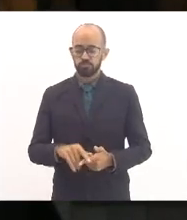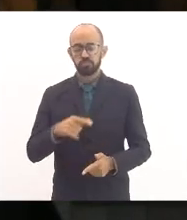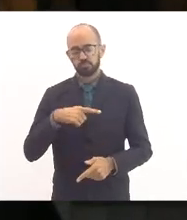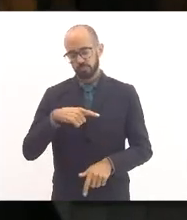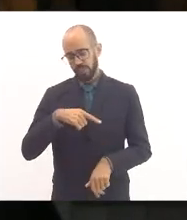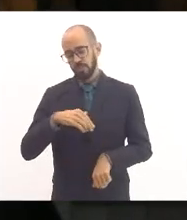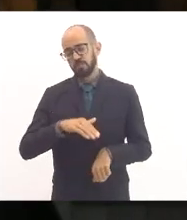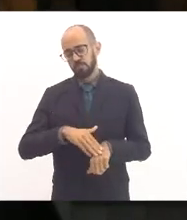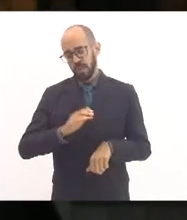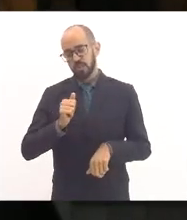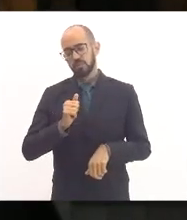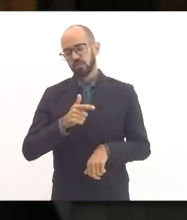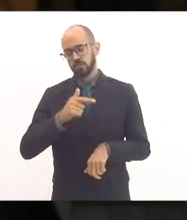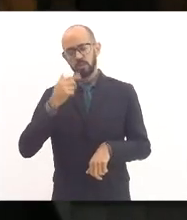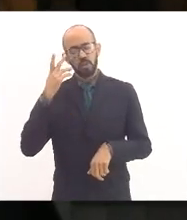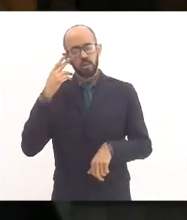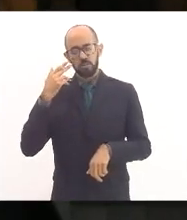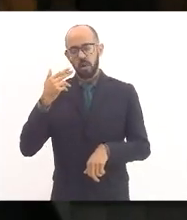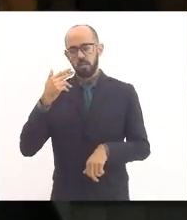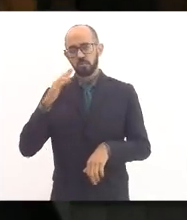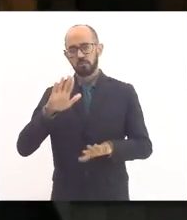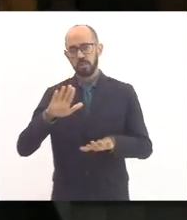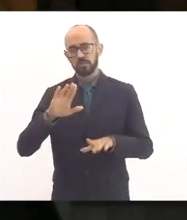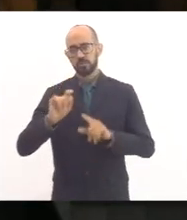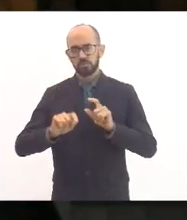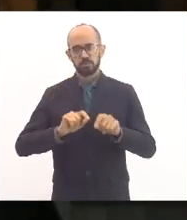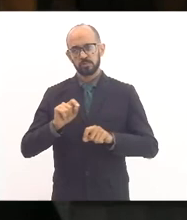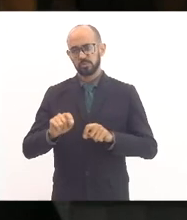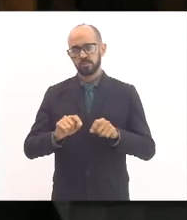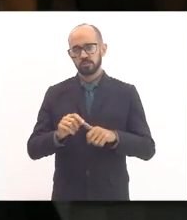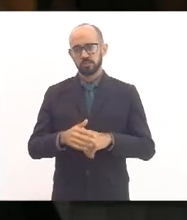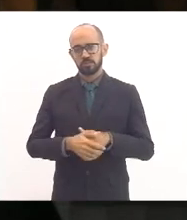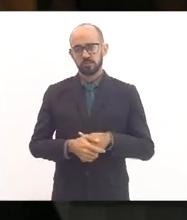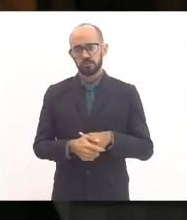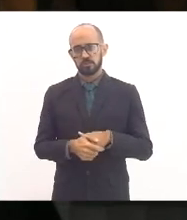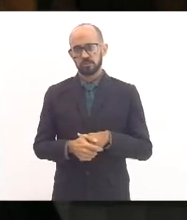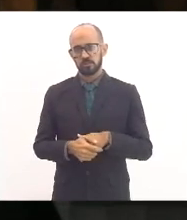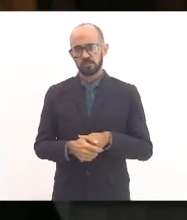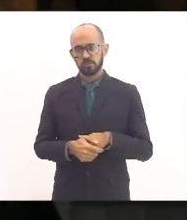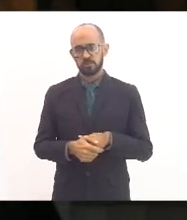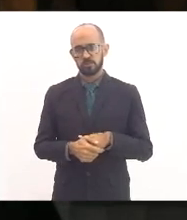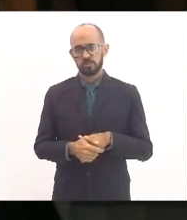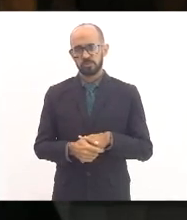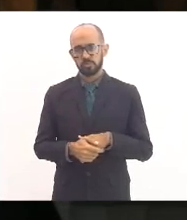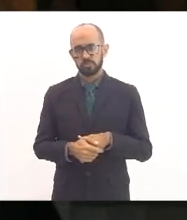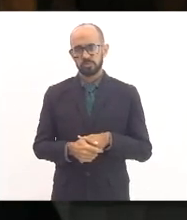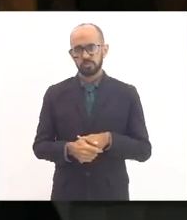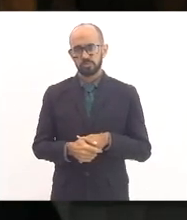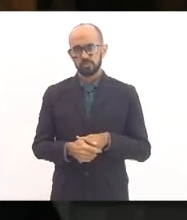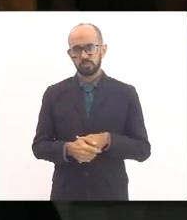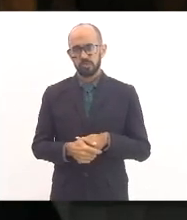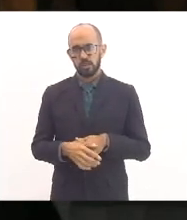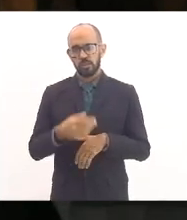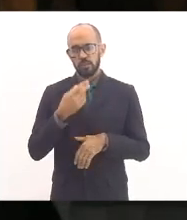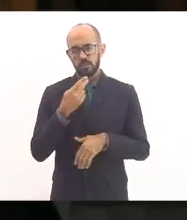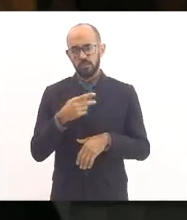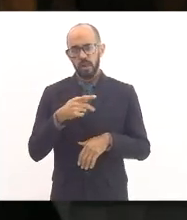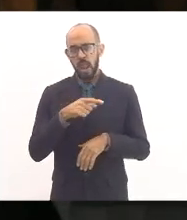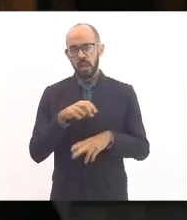do que costumam ser apresentados Mas vamos aqui citar Confúcio